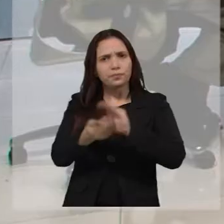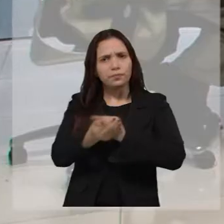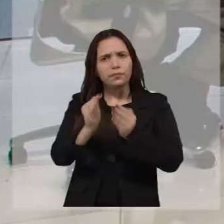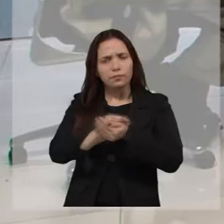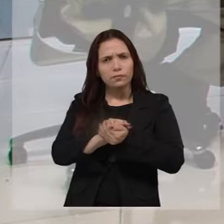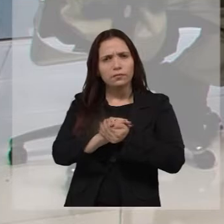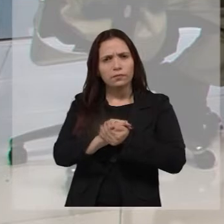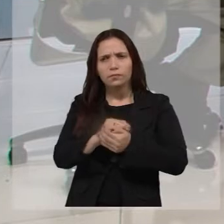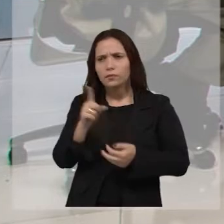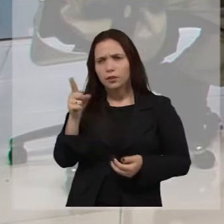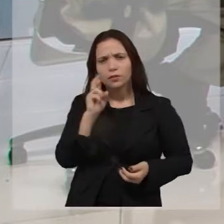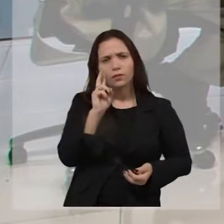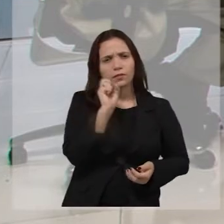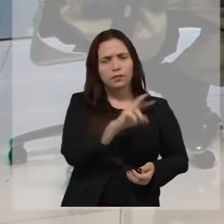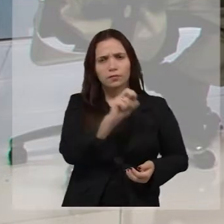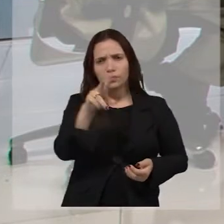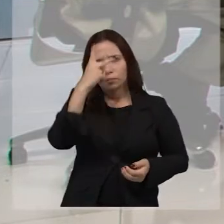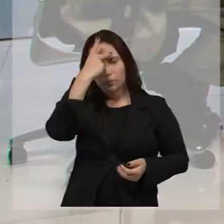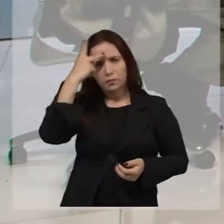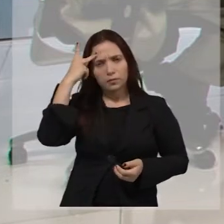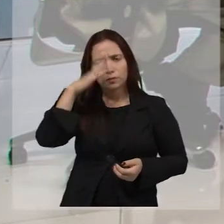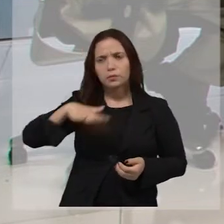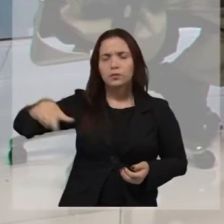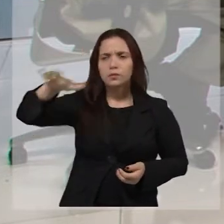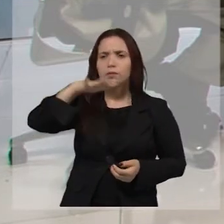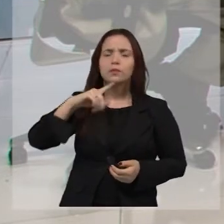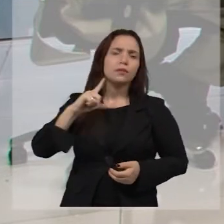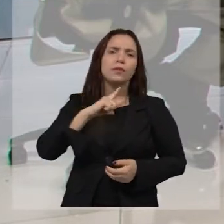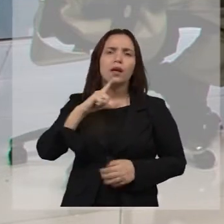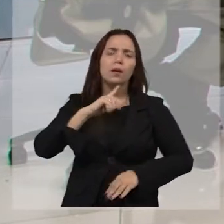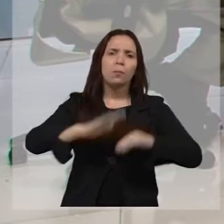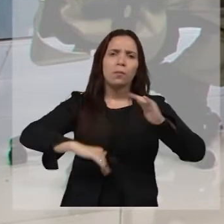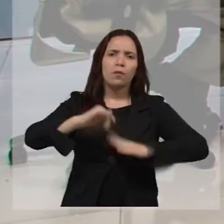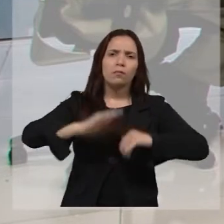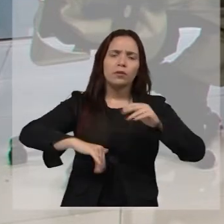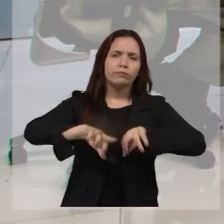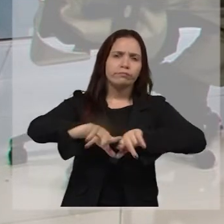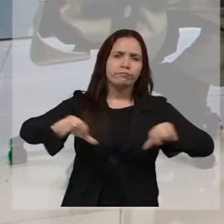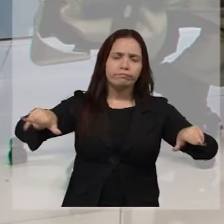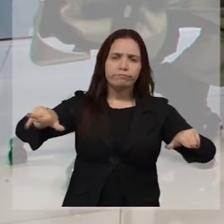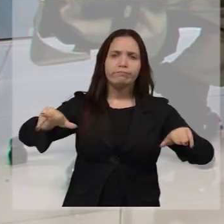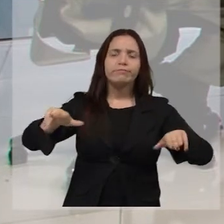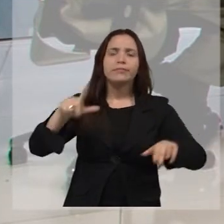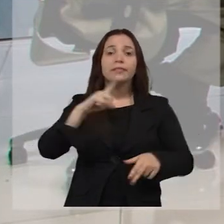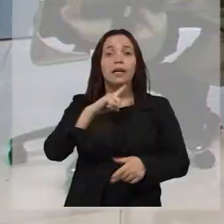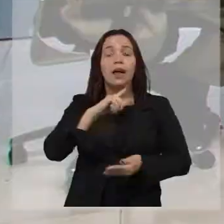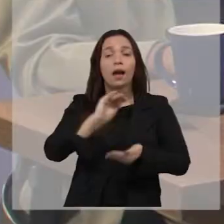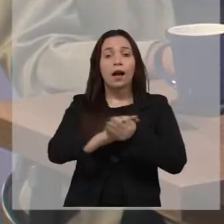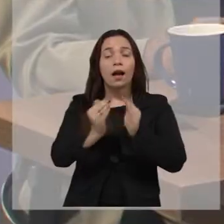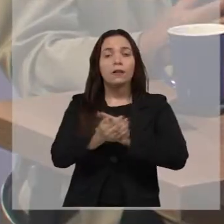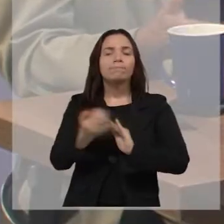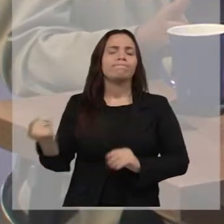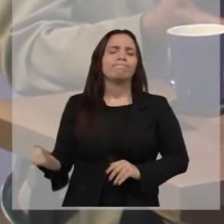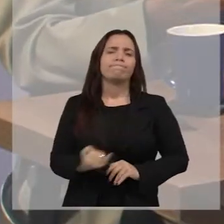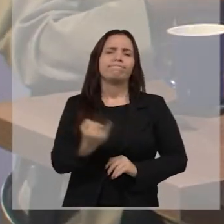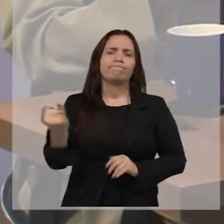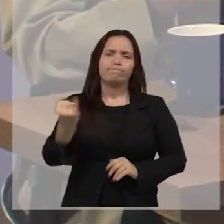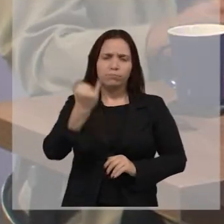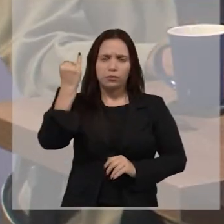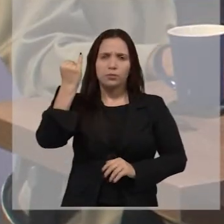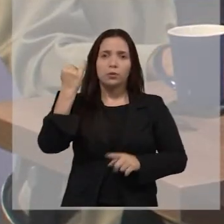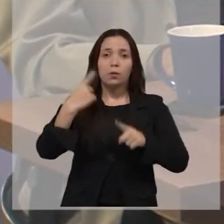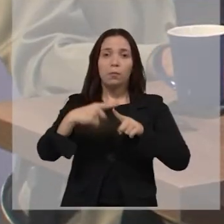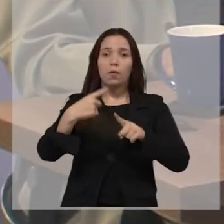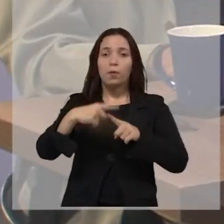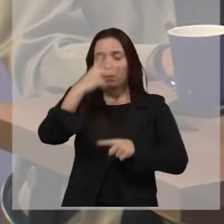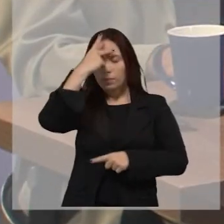arte. Você pode ver entre os criminosos, você tem gente de todas as profissões, tem muito poucos artistas. A arte parece que